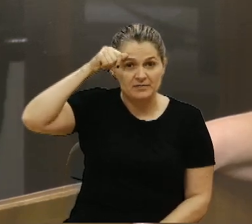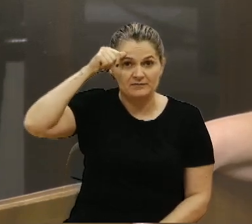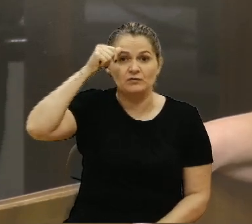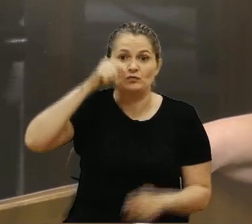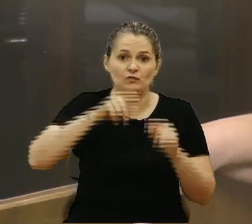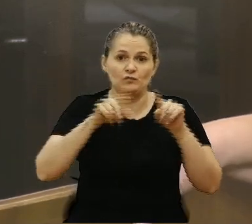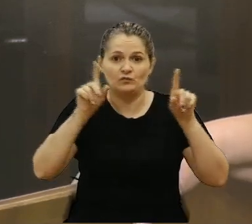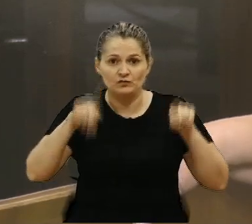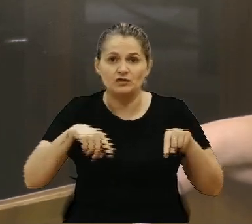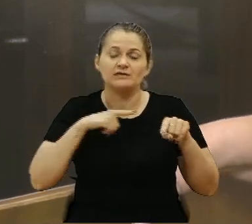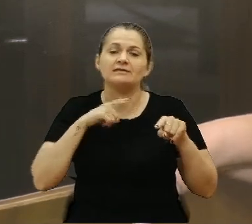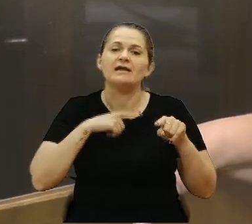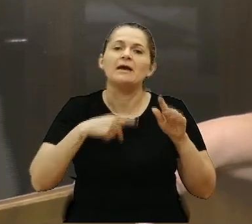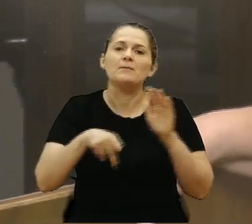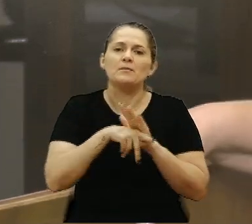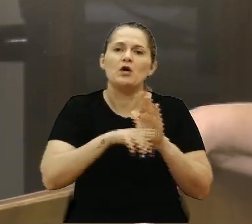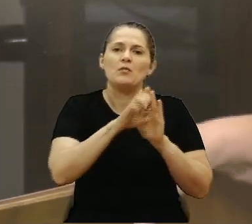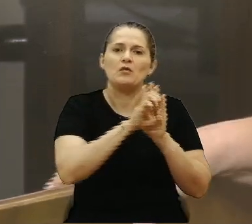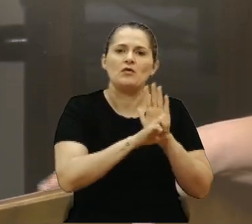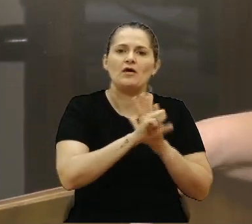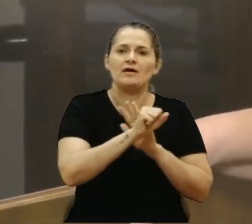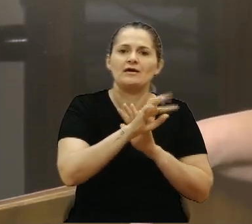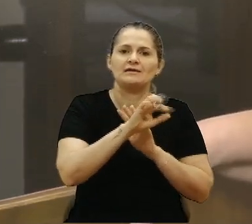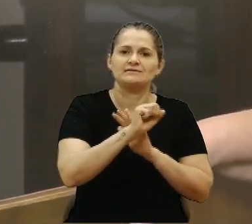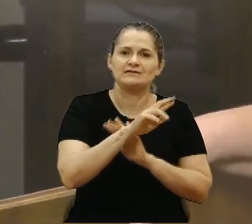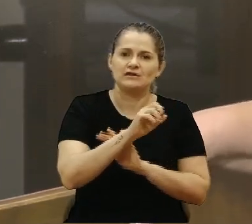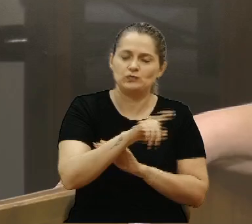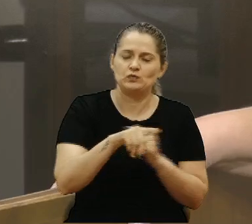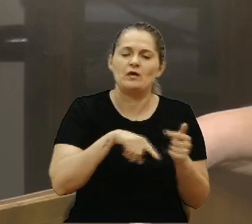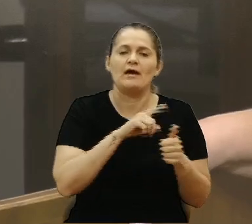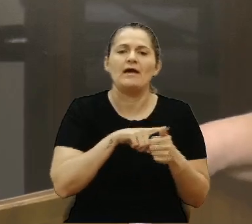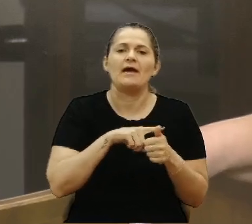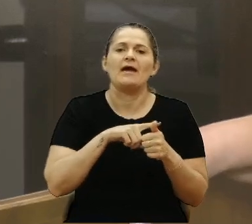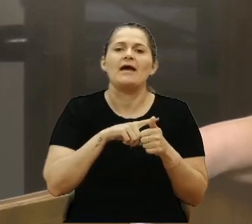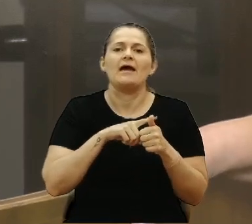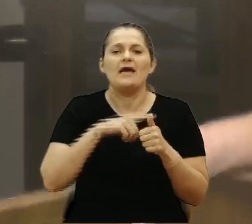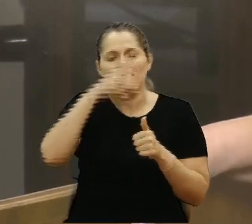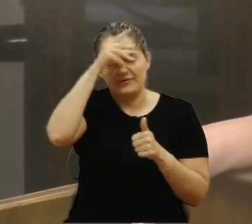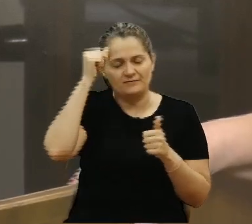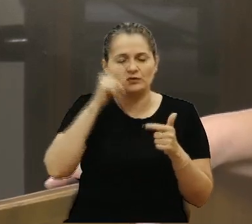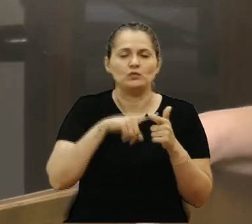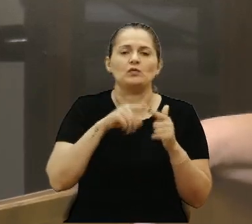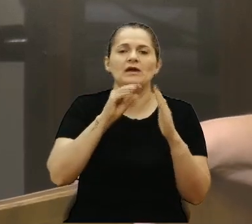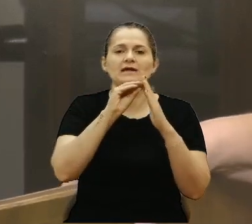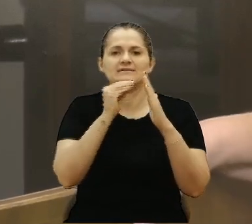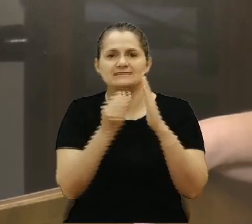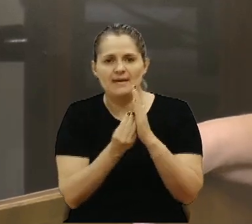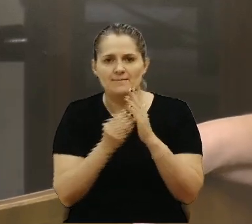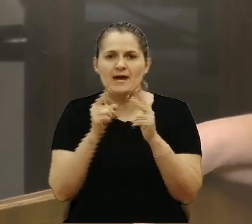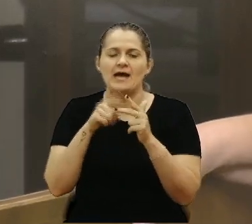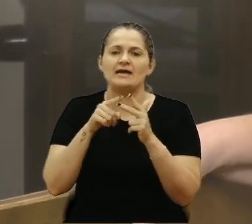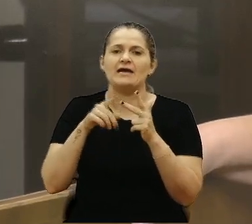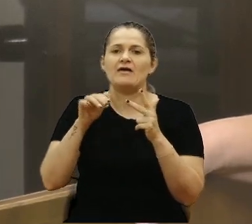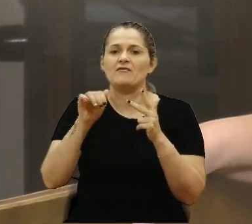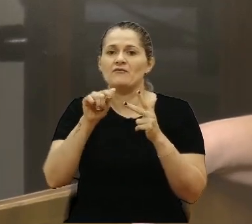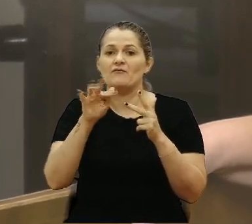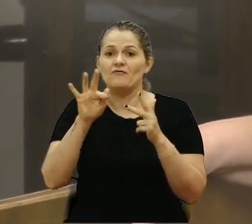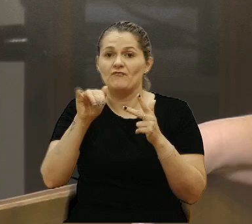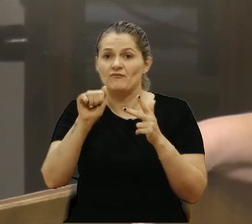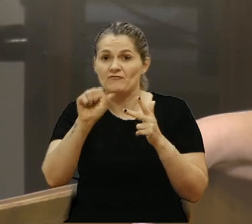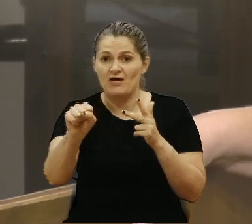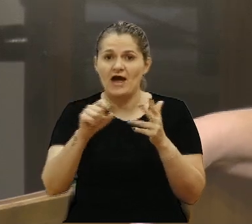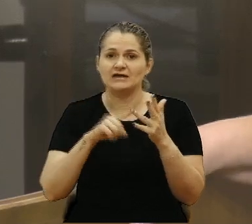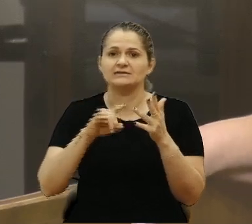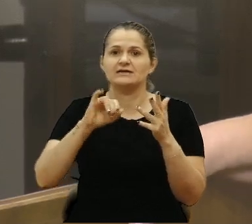servidores da Prefeitura, SAMAI, FAS, IPAM e esta casa. Todos nós temos o reajuste na mesma data, nos